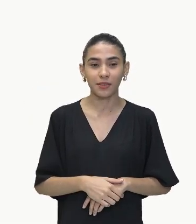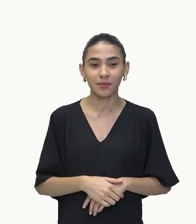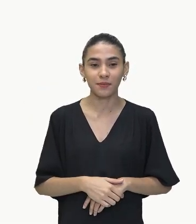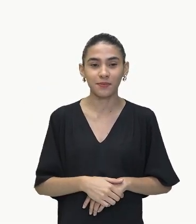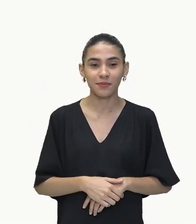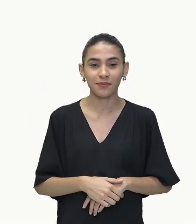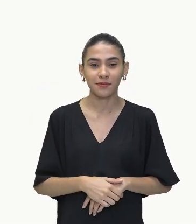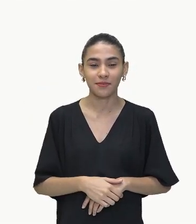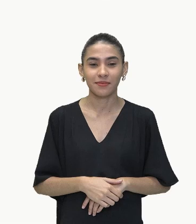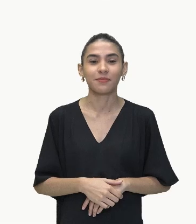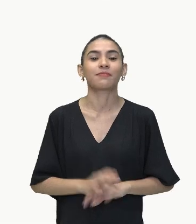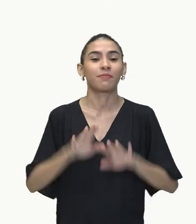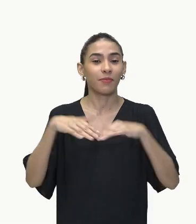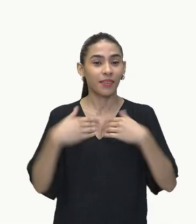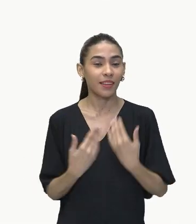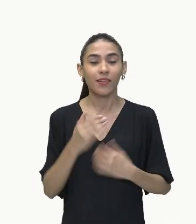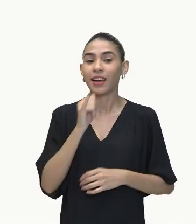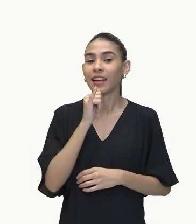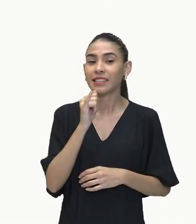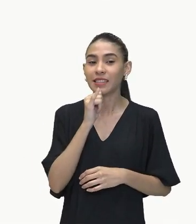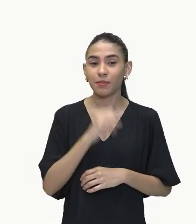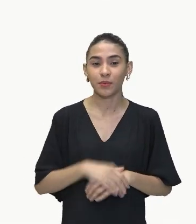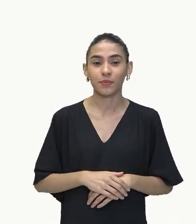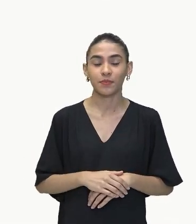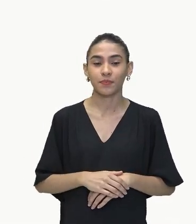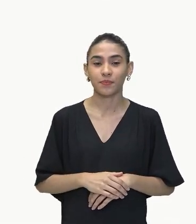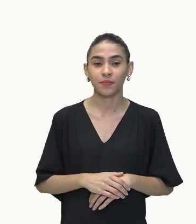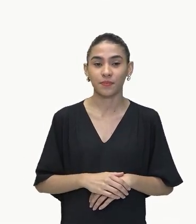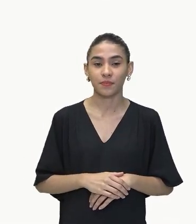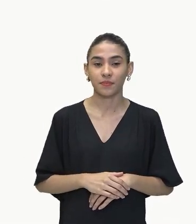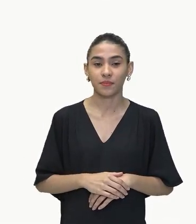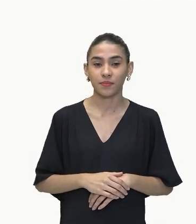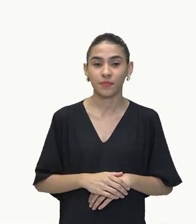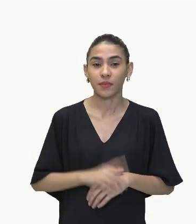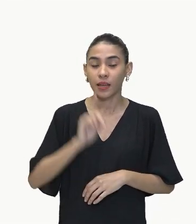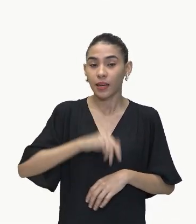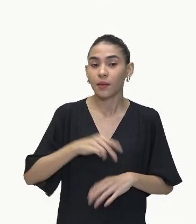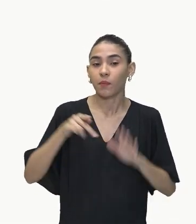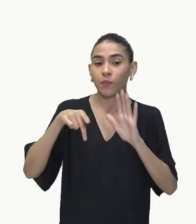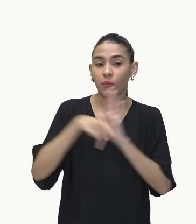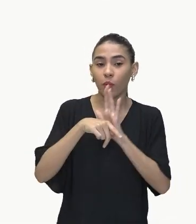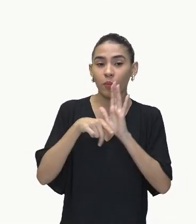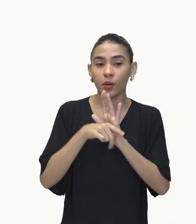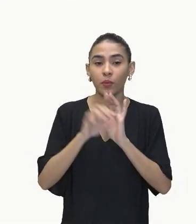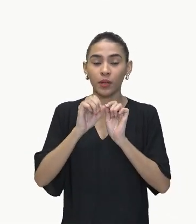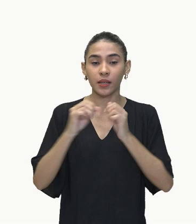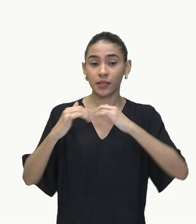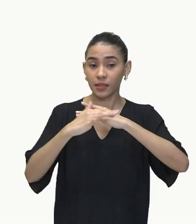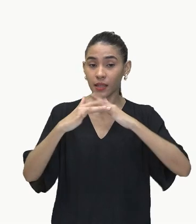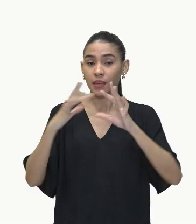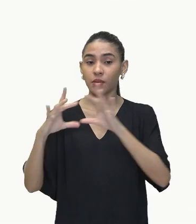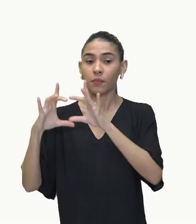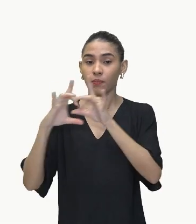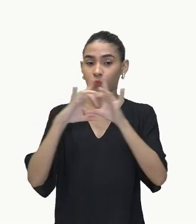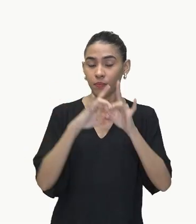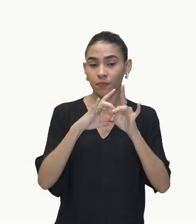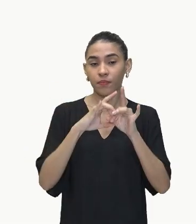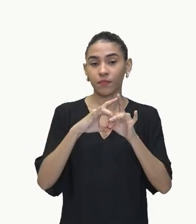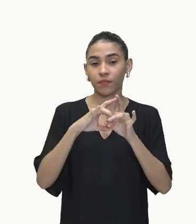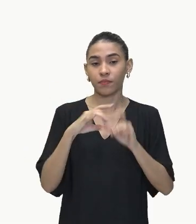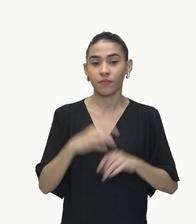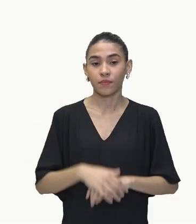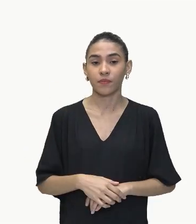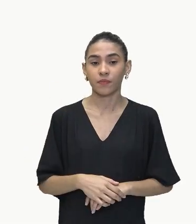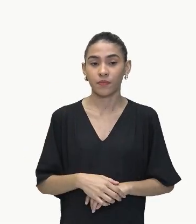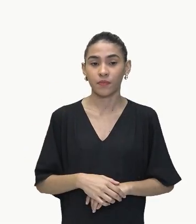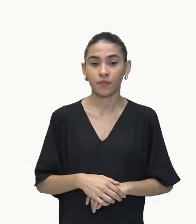gêmeas? As cidades conurbadas fazem parte daquelas que se trata, por esse termo,